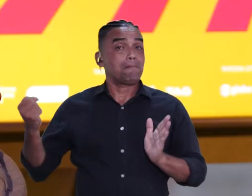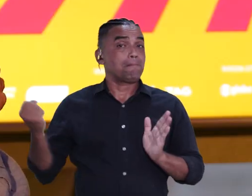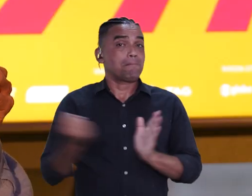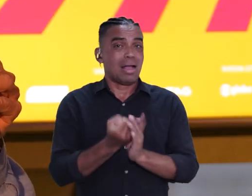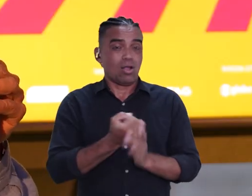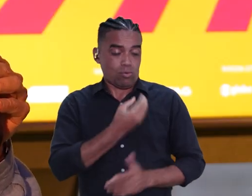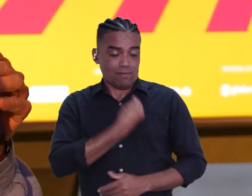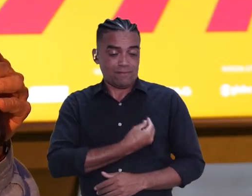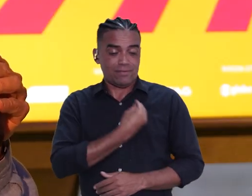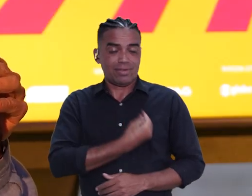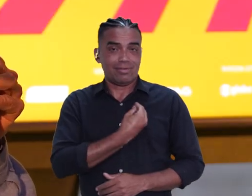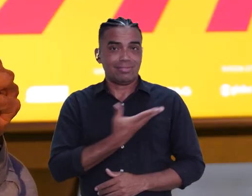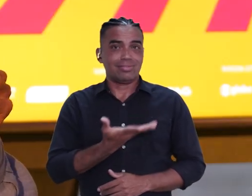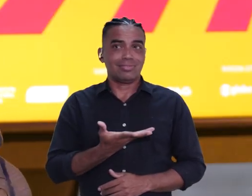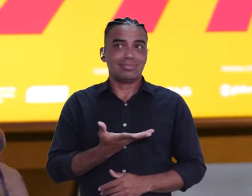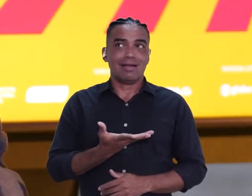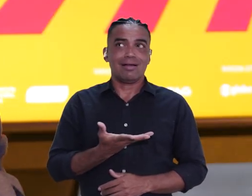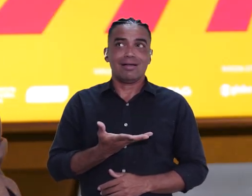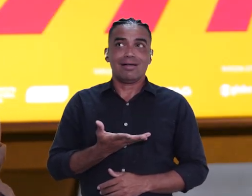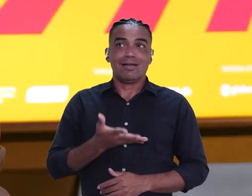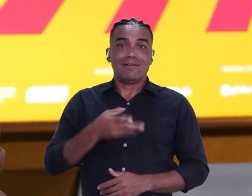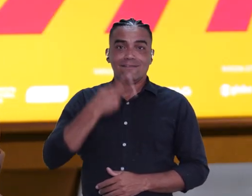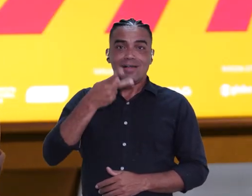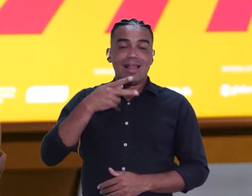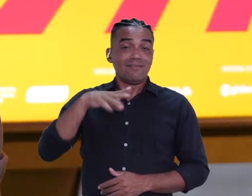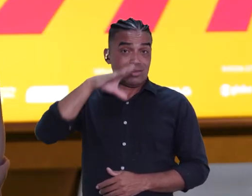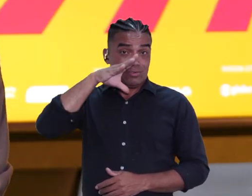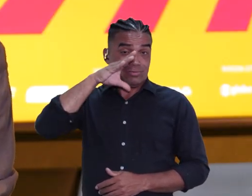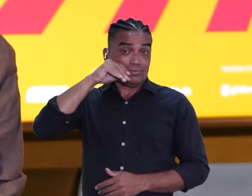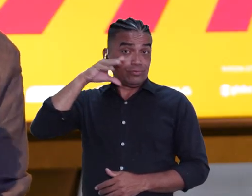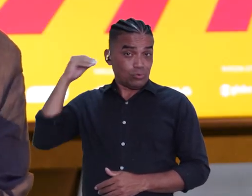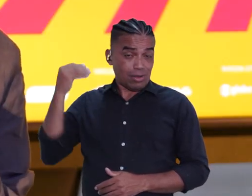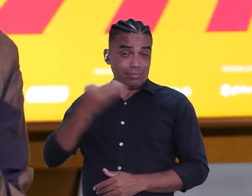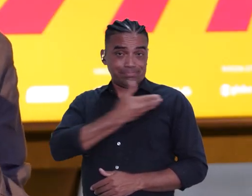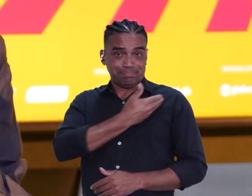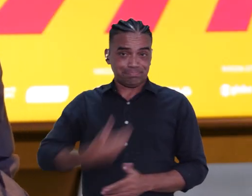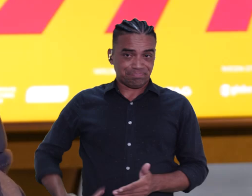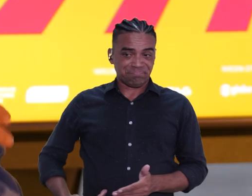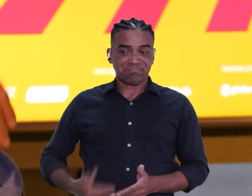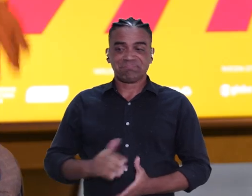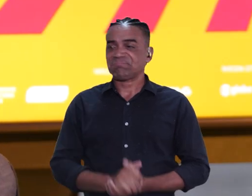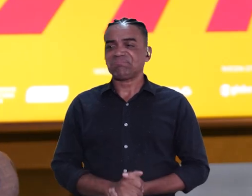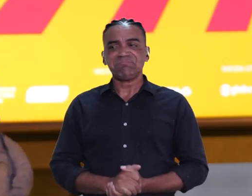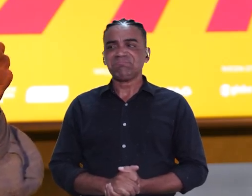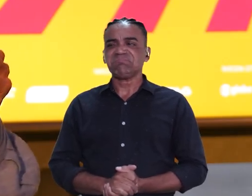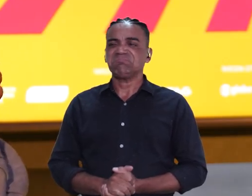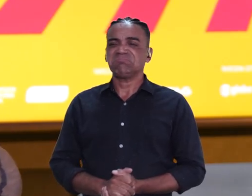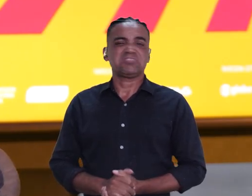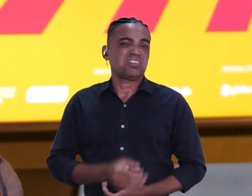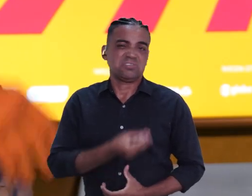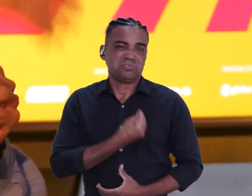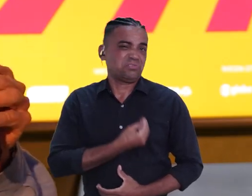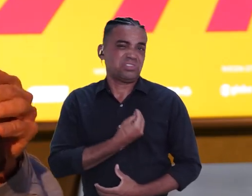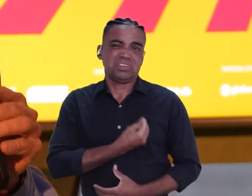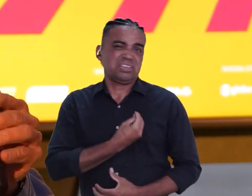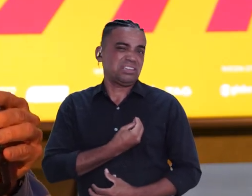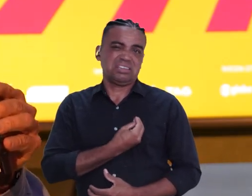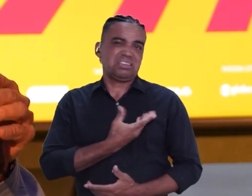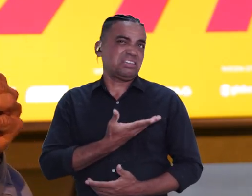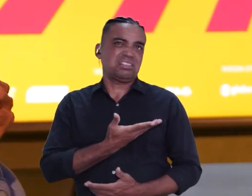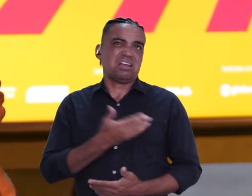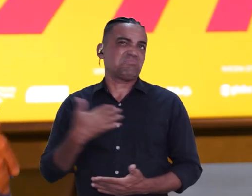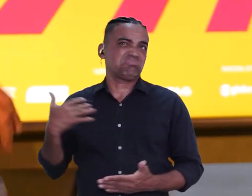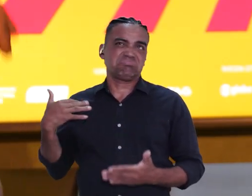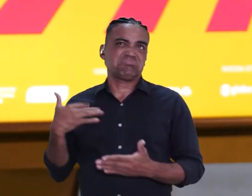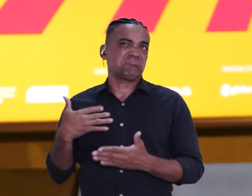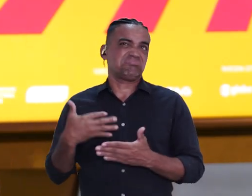a vida dele, que ele se dizia um funcionário público, que não teve grandes acontecimentos biográficos, a